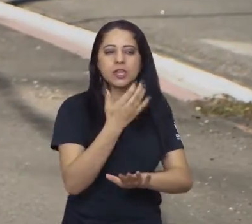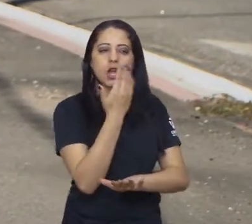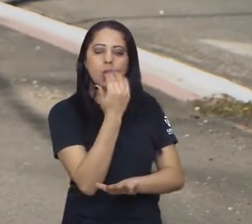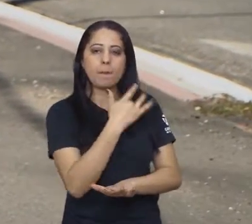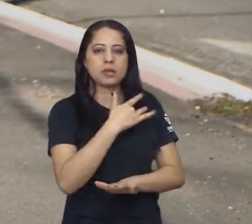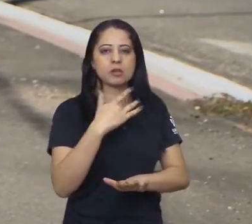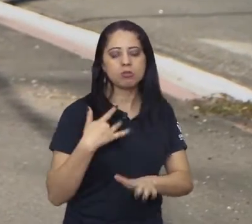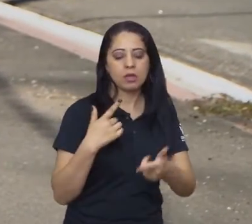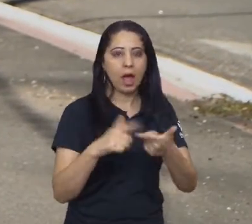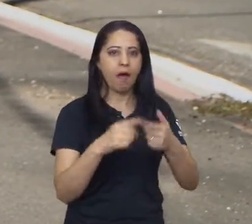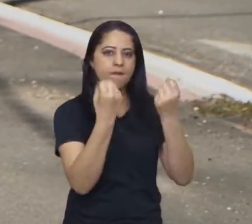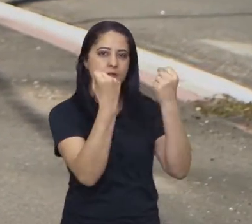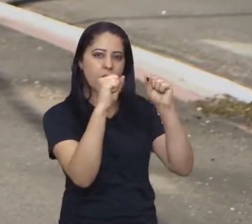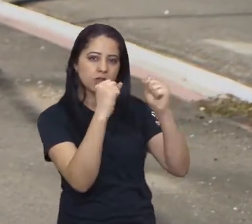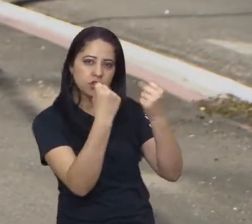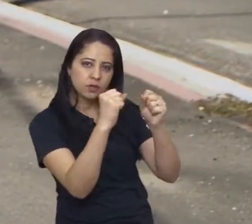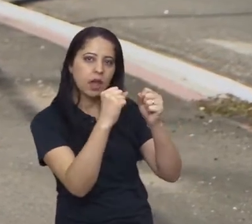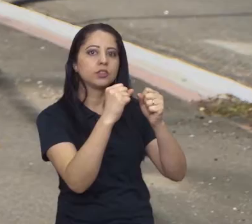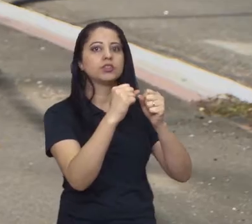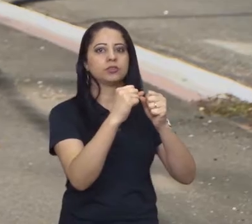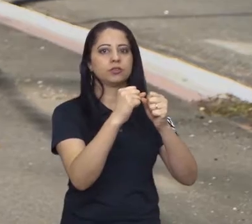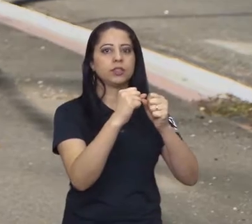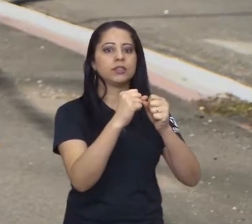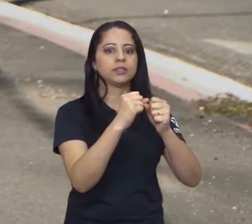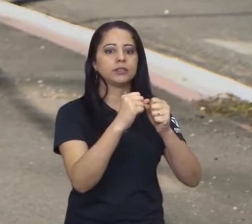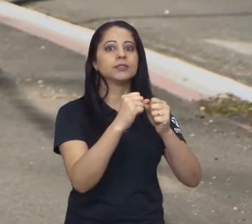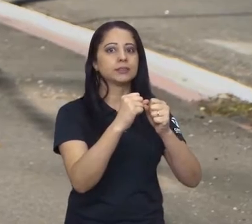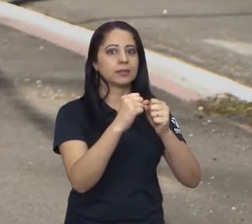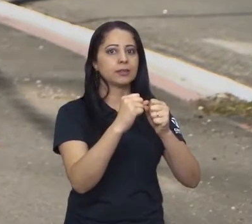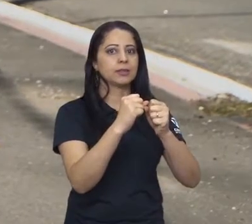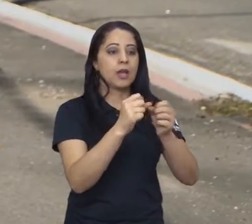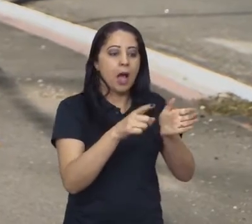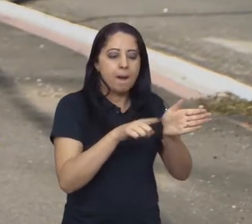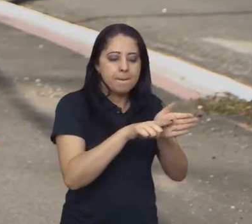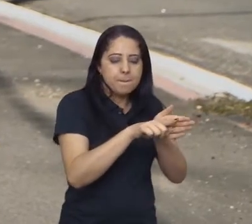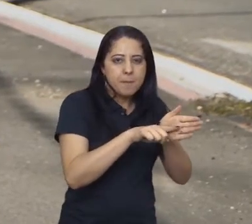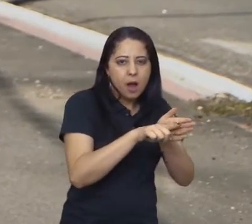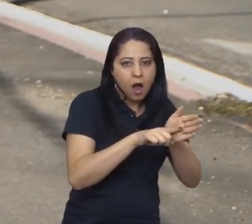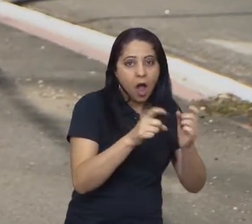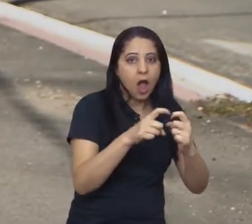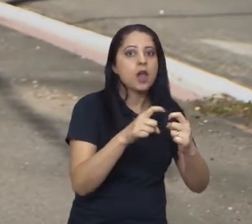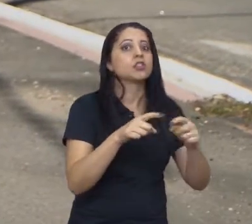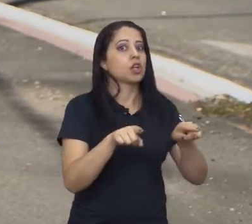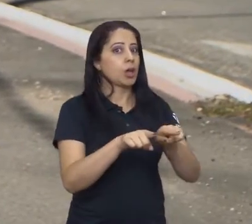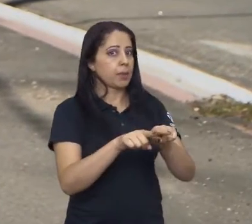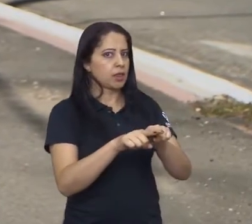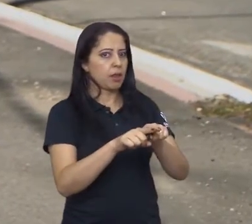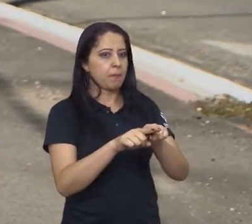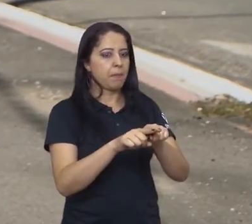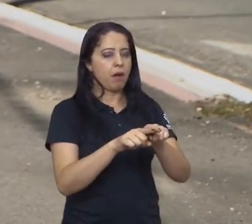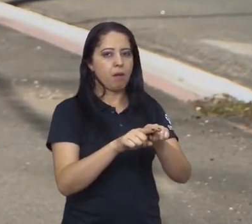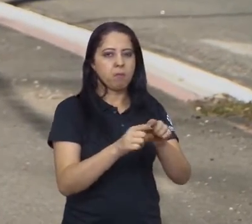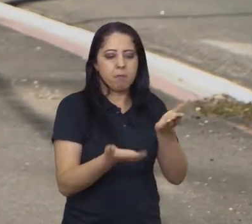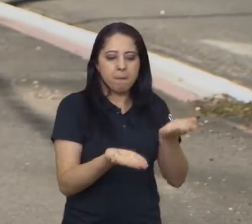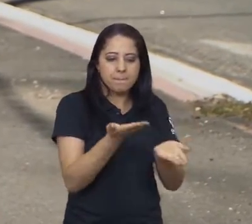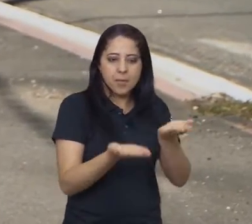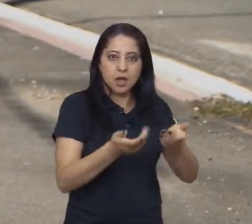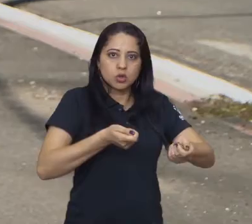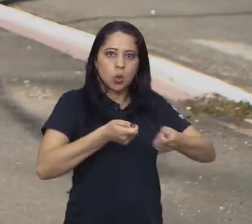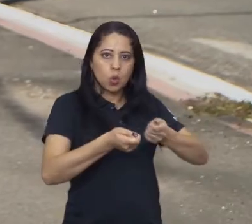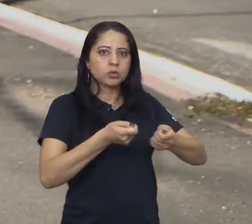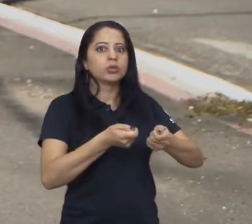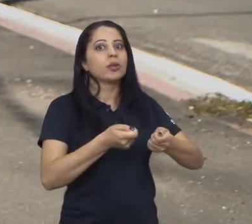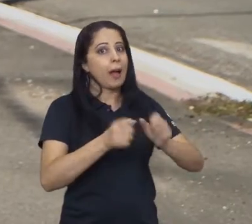saudável prática de atividades físicas não abrir mão dos exames de rotina e controlar o peso podem